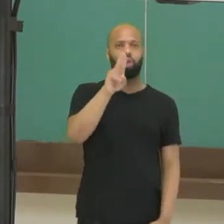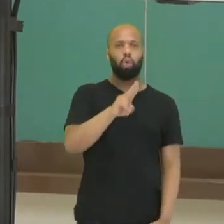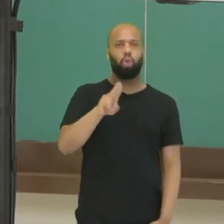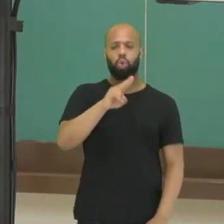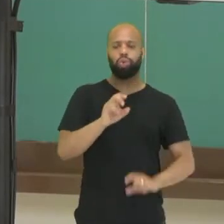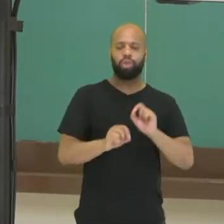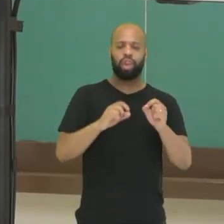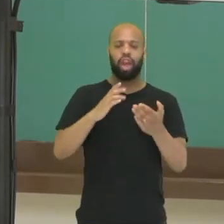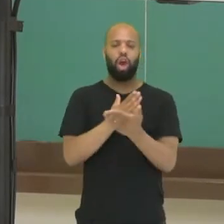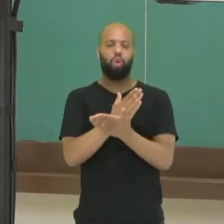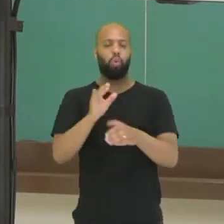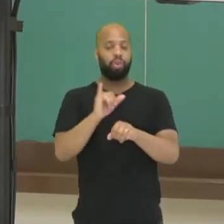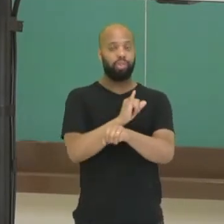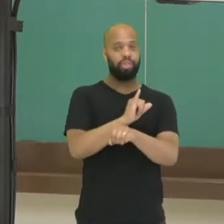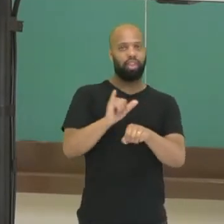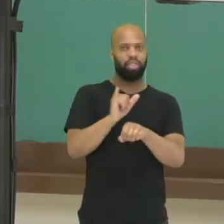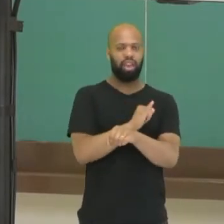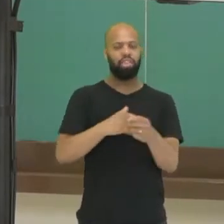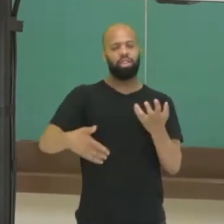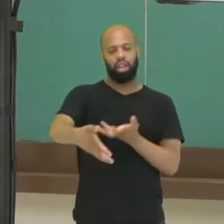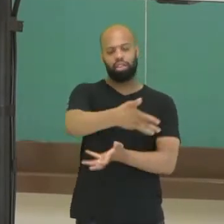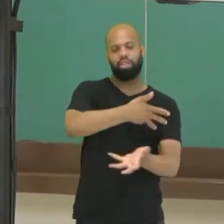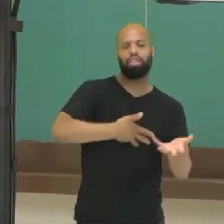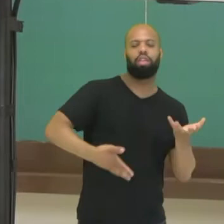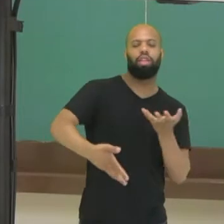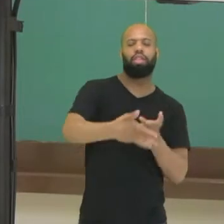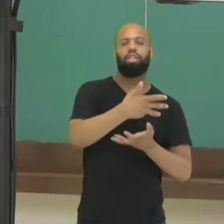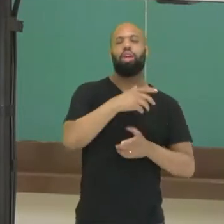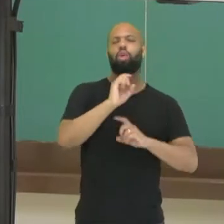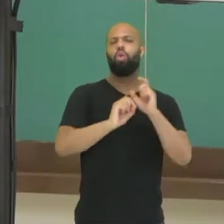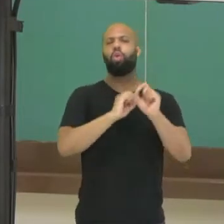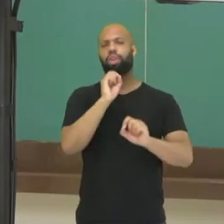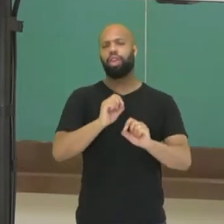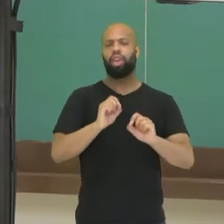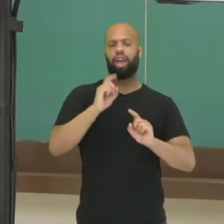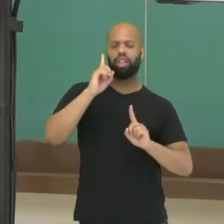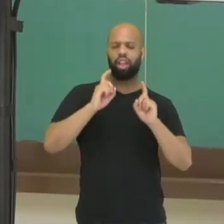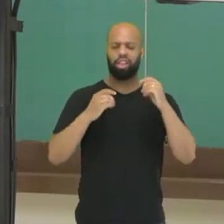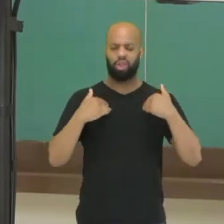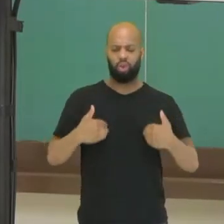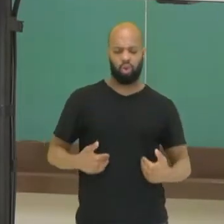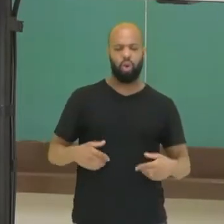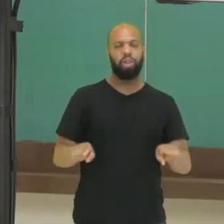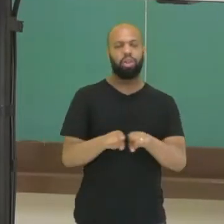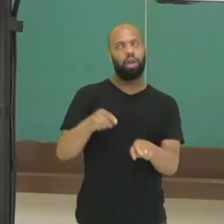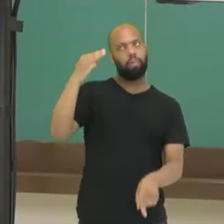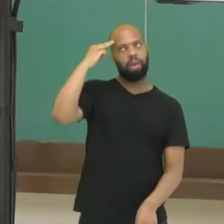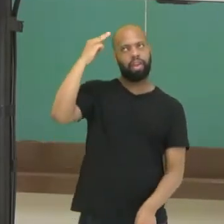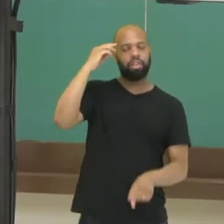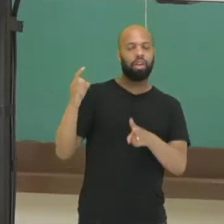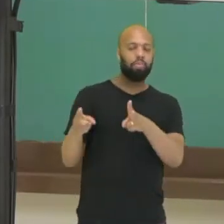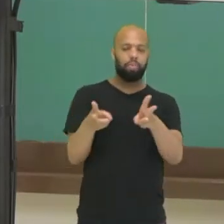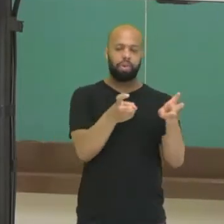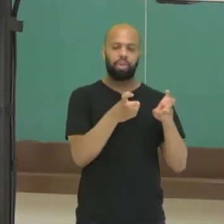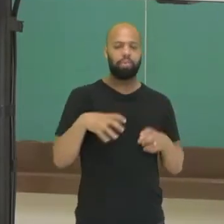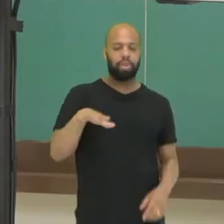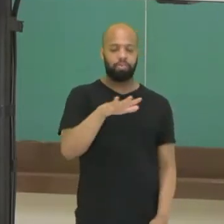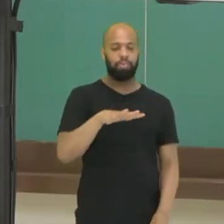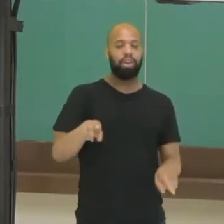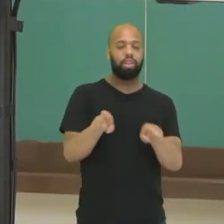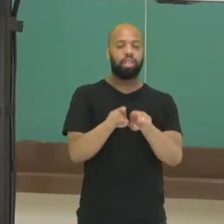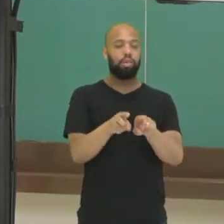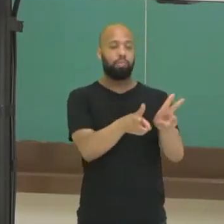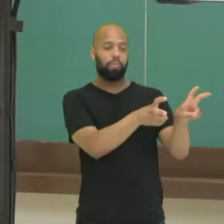de dinâmicas para fazer o quê? Trabalhar o seu corpo, sua mente, perceber o espaço, perceber os outros e